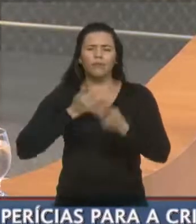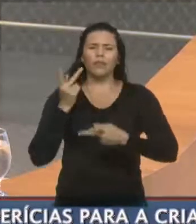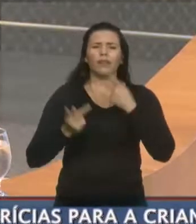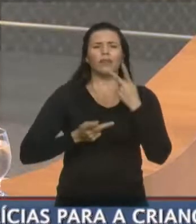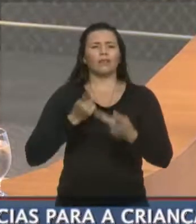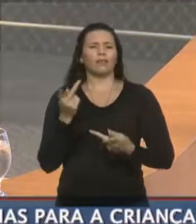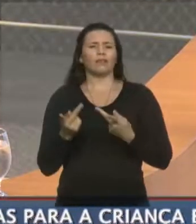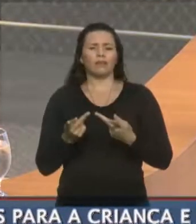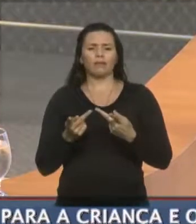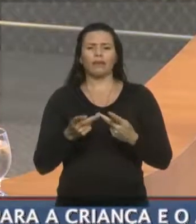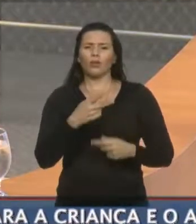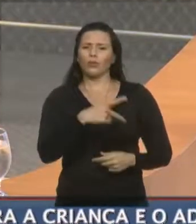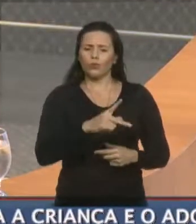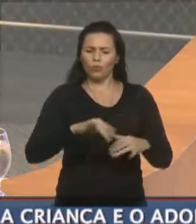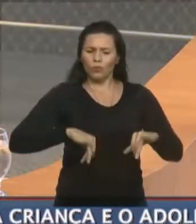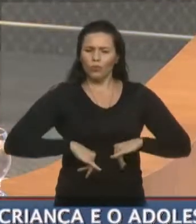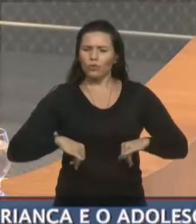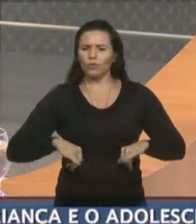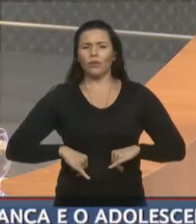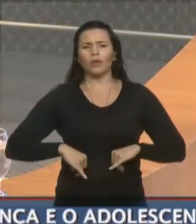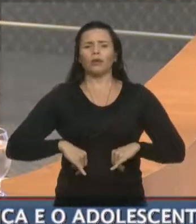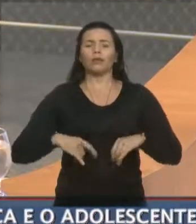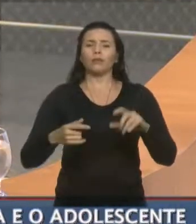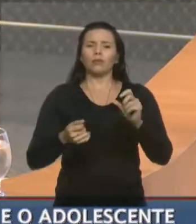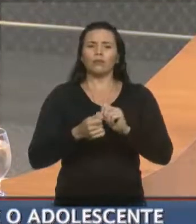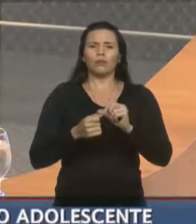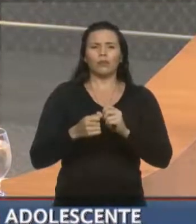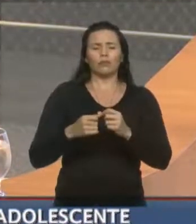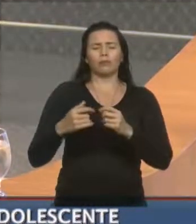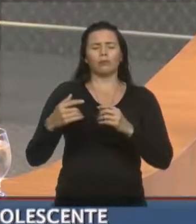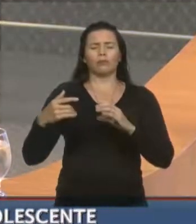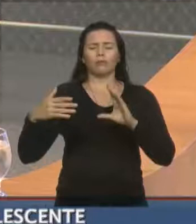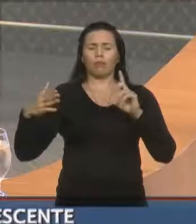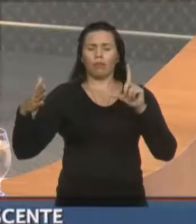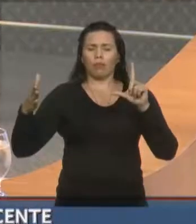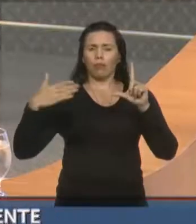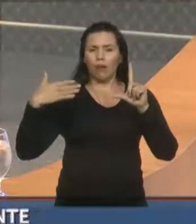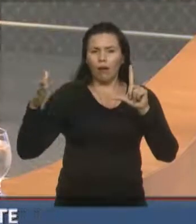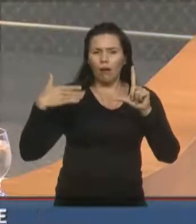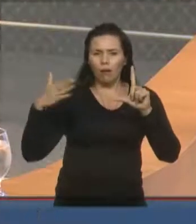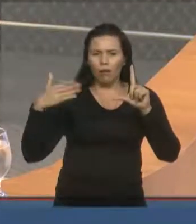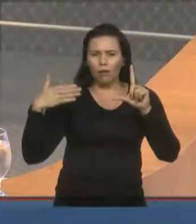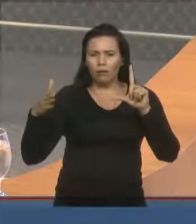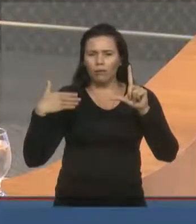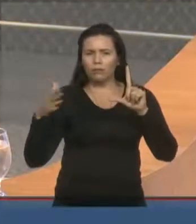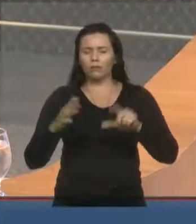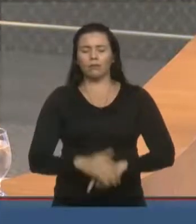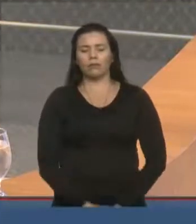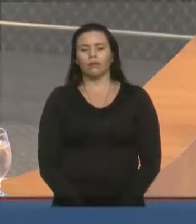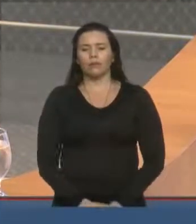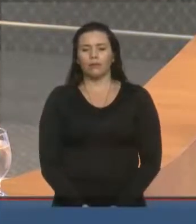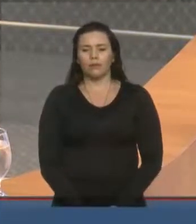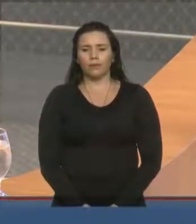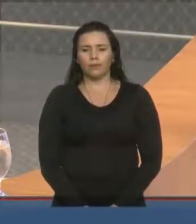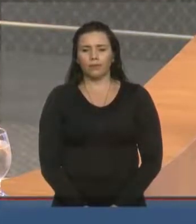de depoimentos por meio de videoconferência, atendendo aqui a normas federais, de acordo